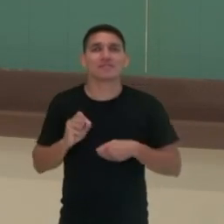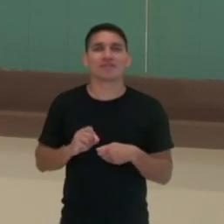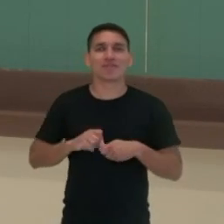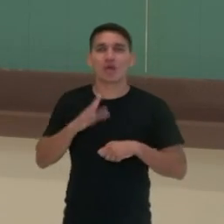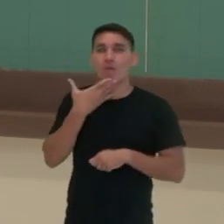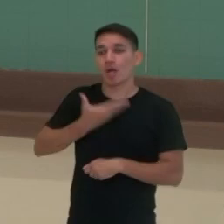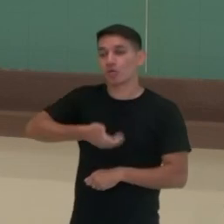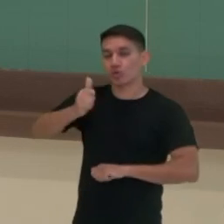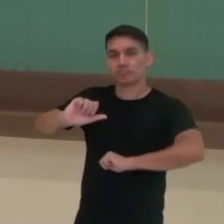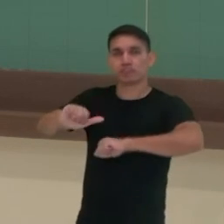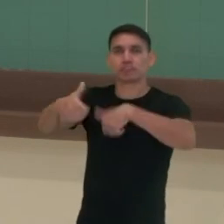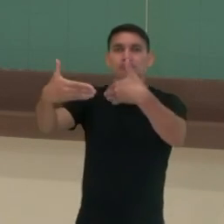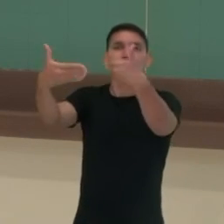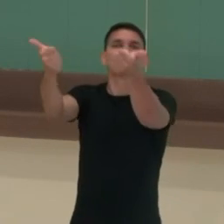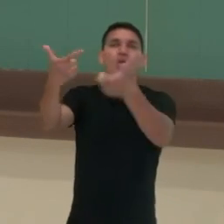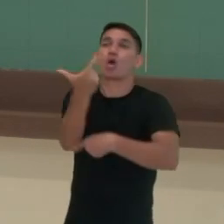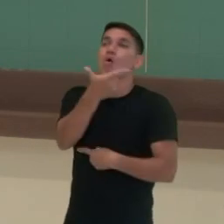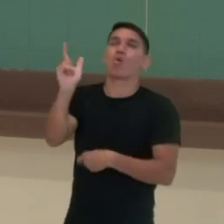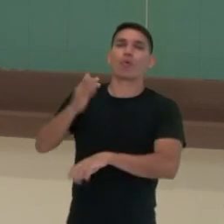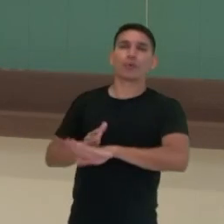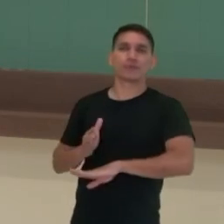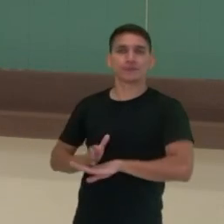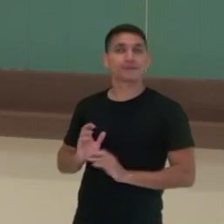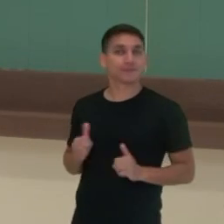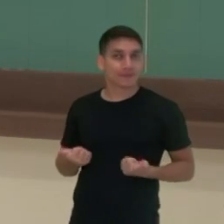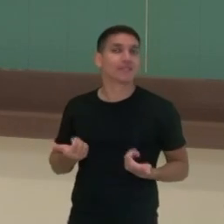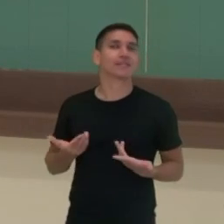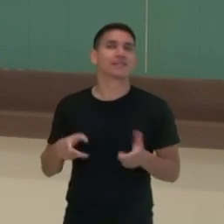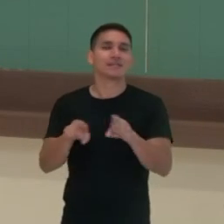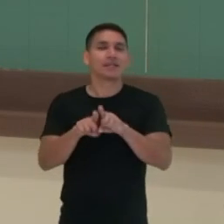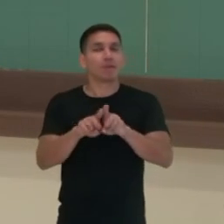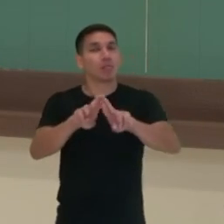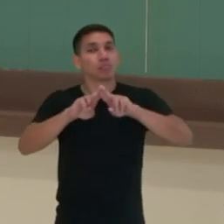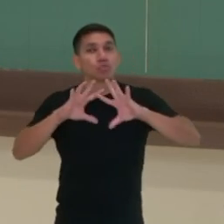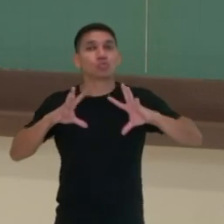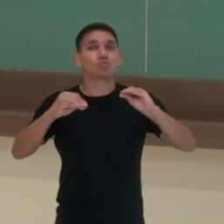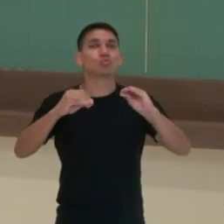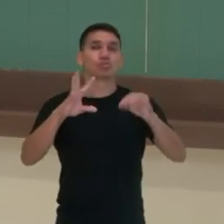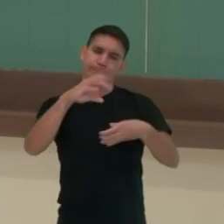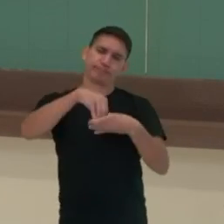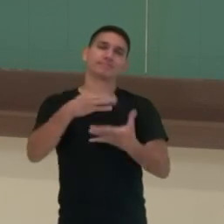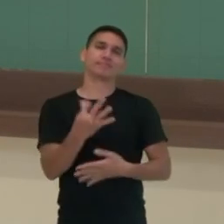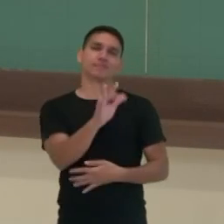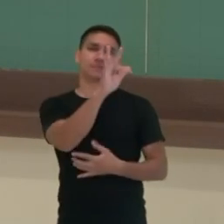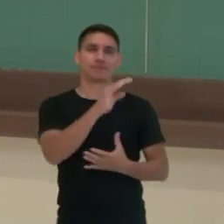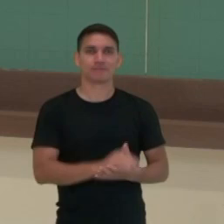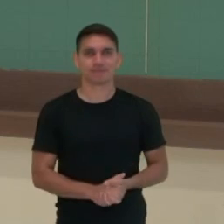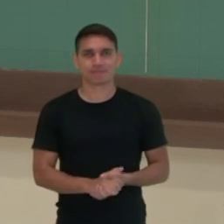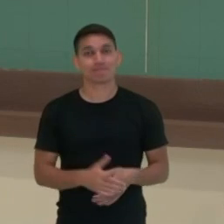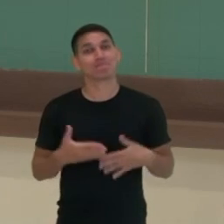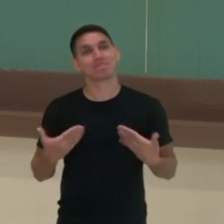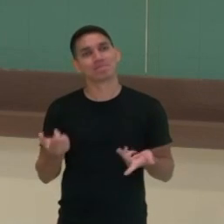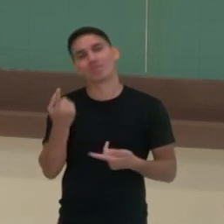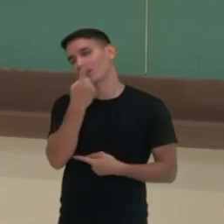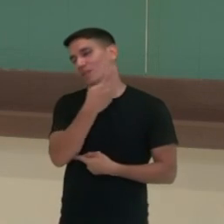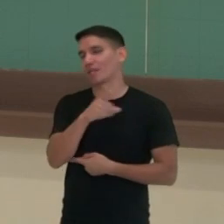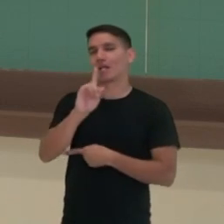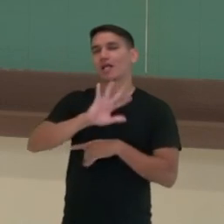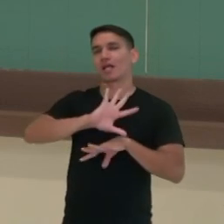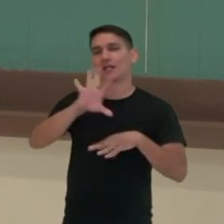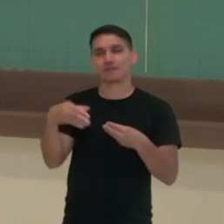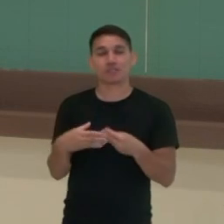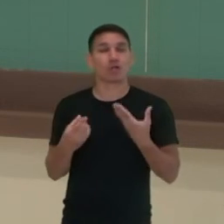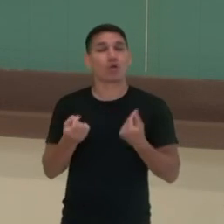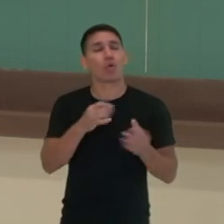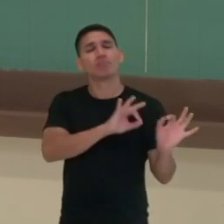melhorar, para render mais na outra aula, por exemplo, tá? Então isso tudo parte da tecnologia. E finalizando, o que nós